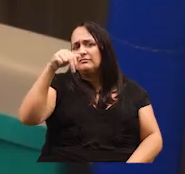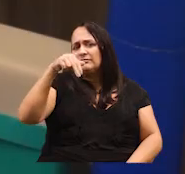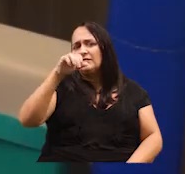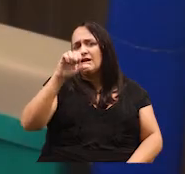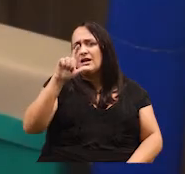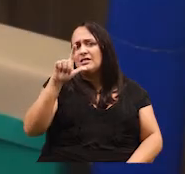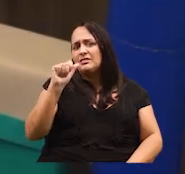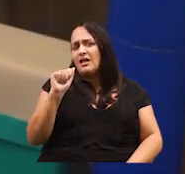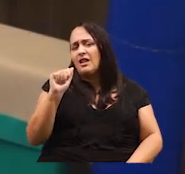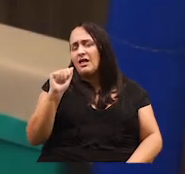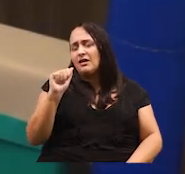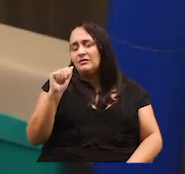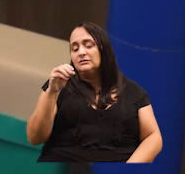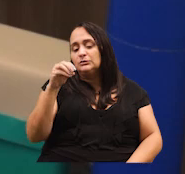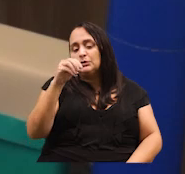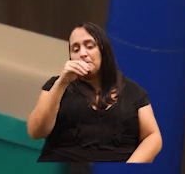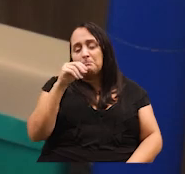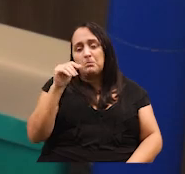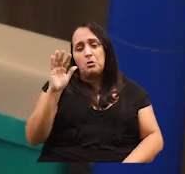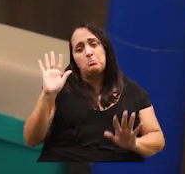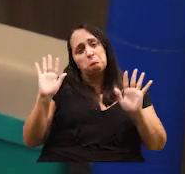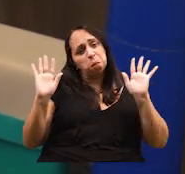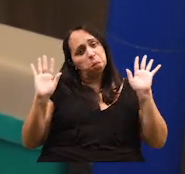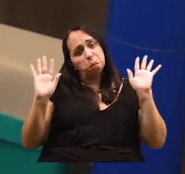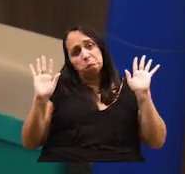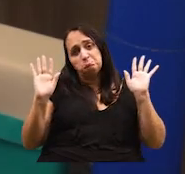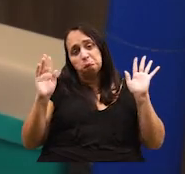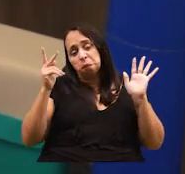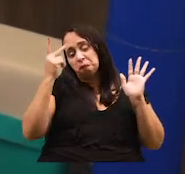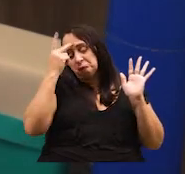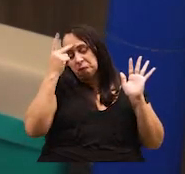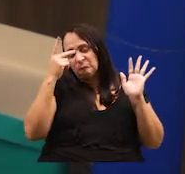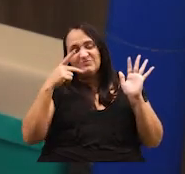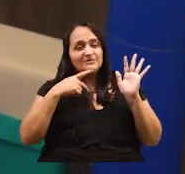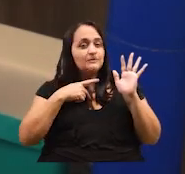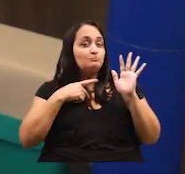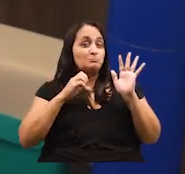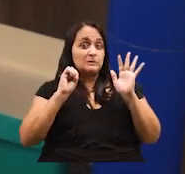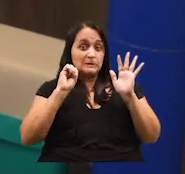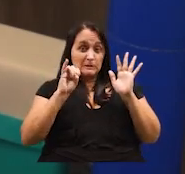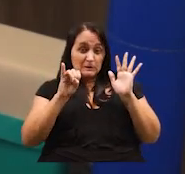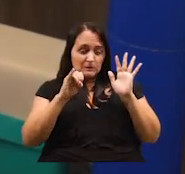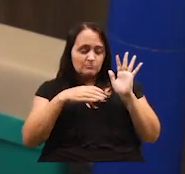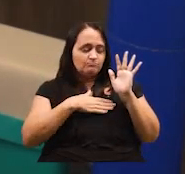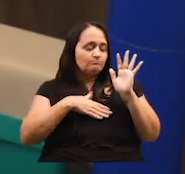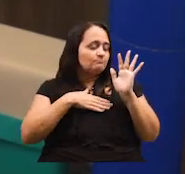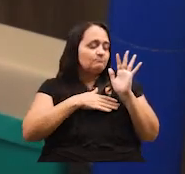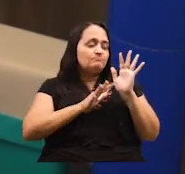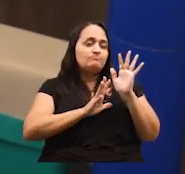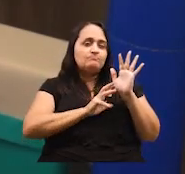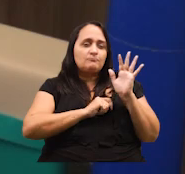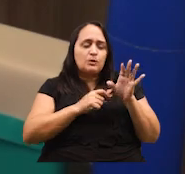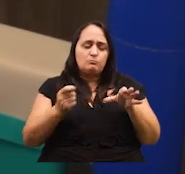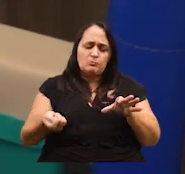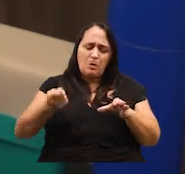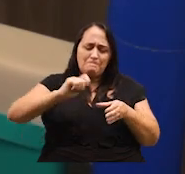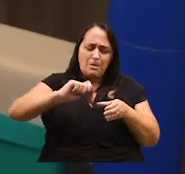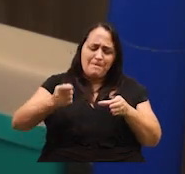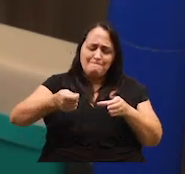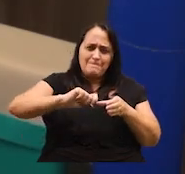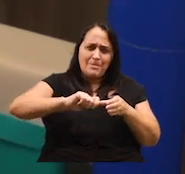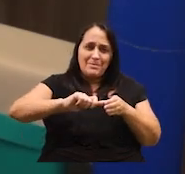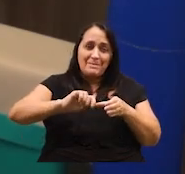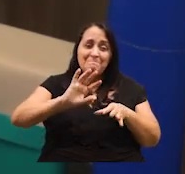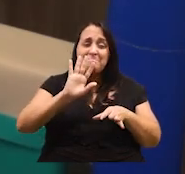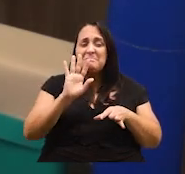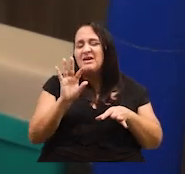gosto. Ou seja, eu não tenho uma quantidade específica. Eu vou botar o tanto. Se eu gostar muito de canela em pó, eu vou botar. Se eu gostar